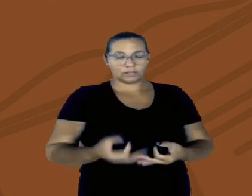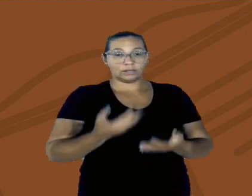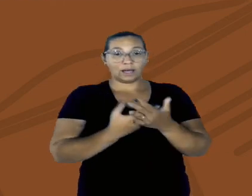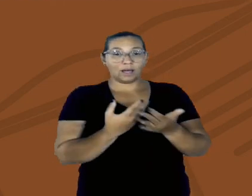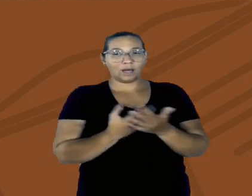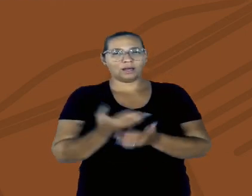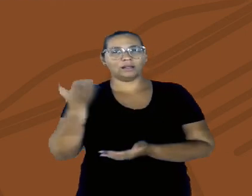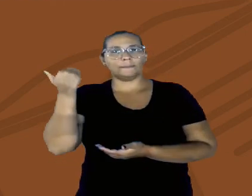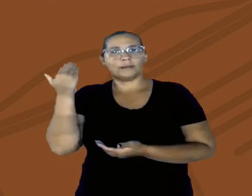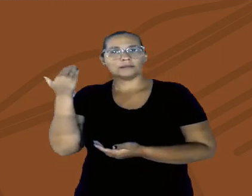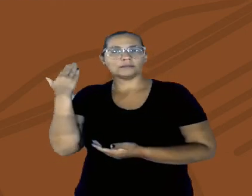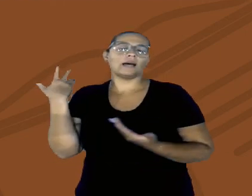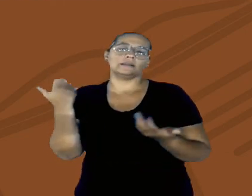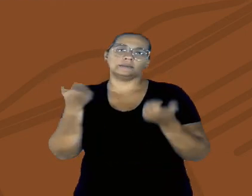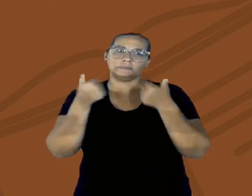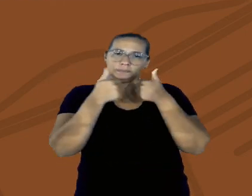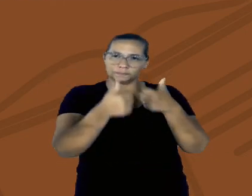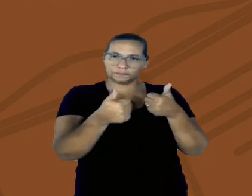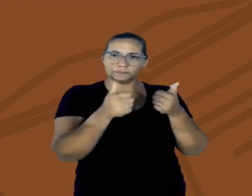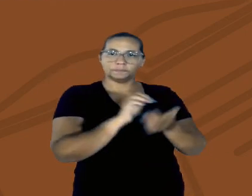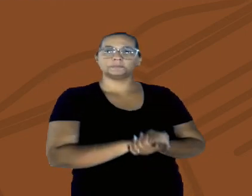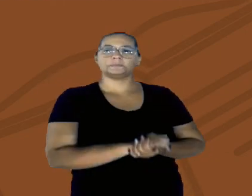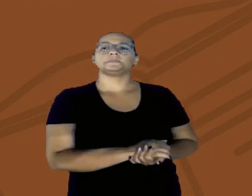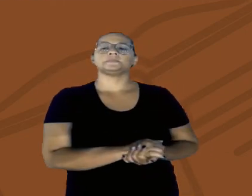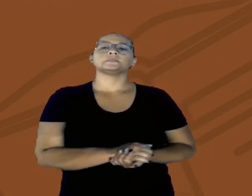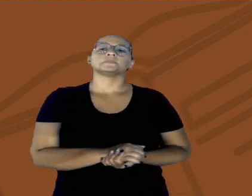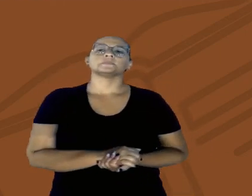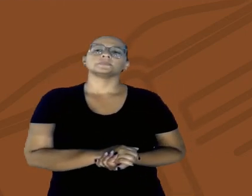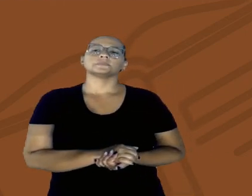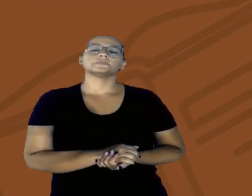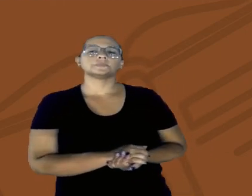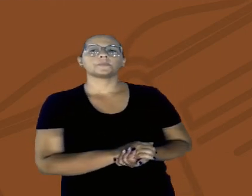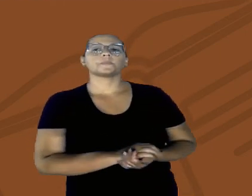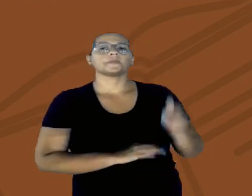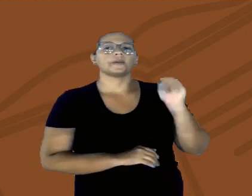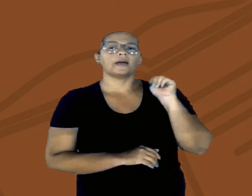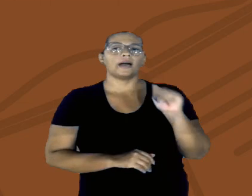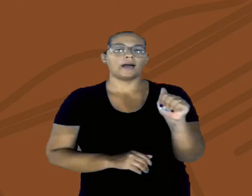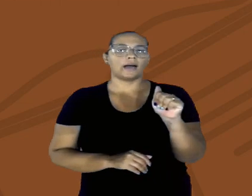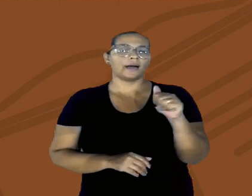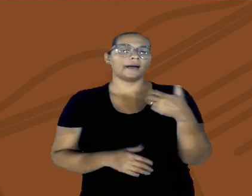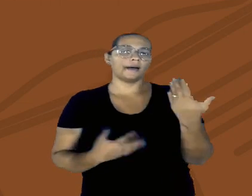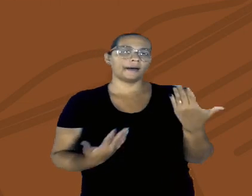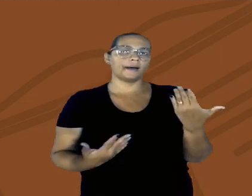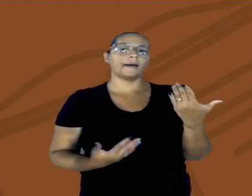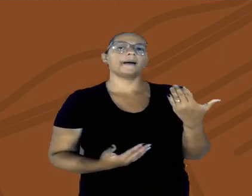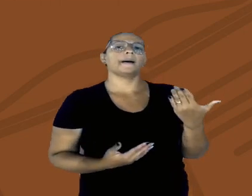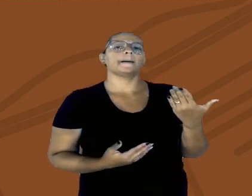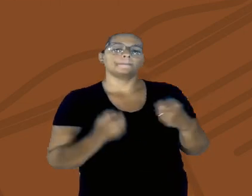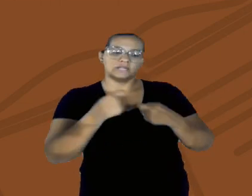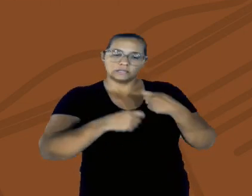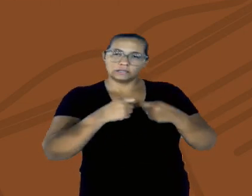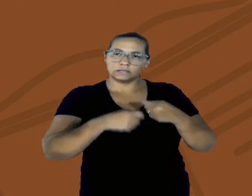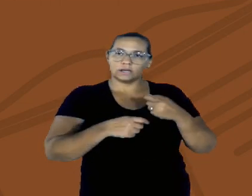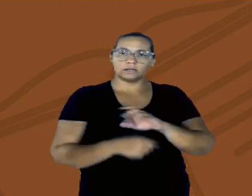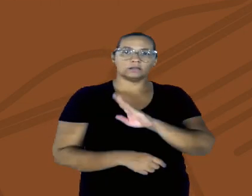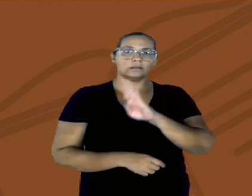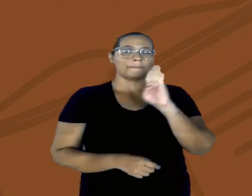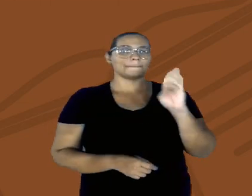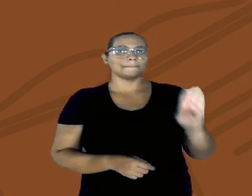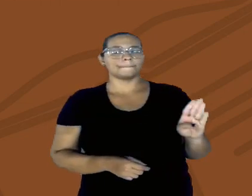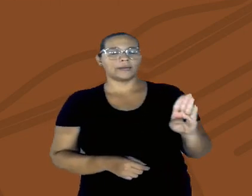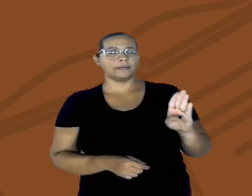letra A, tema central, relação ou atividade sexual. Resposta da letra B, a que tipo de doença se